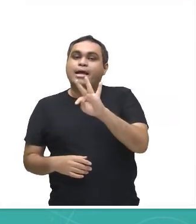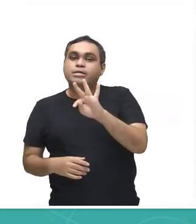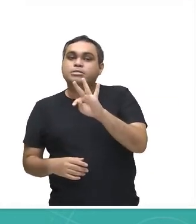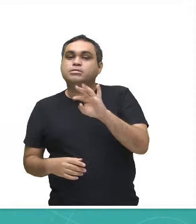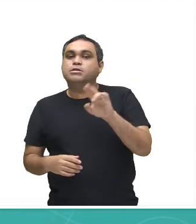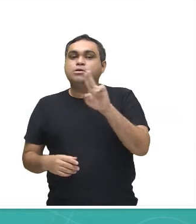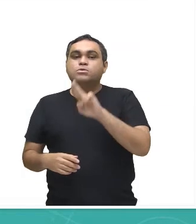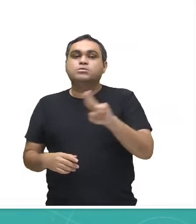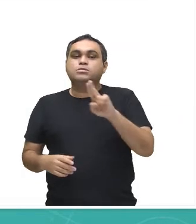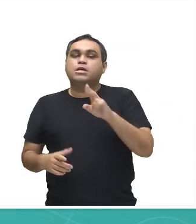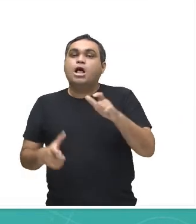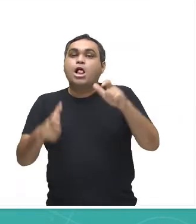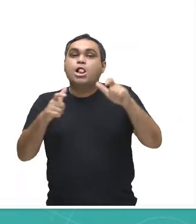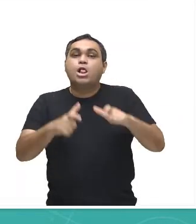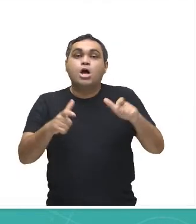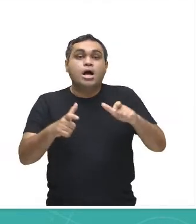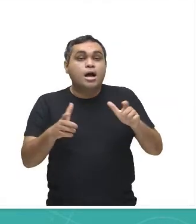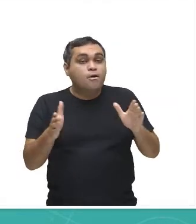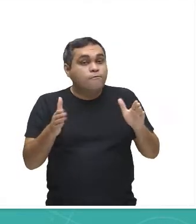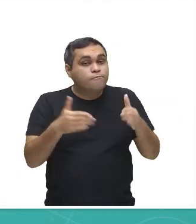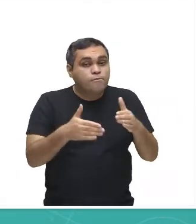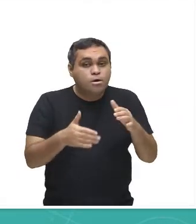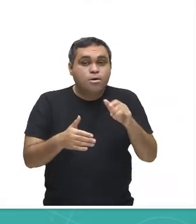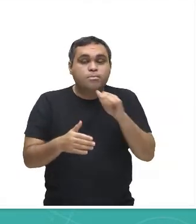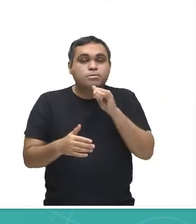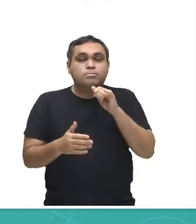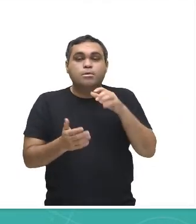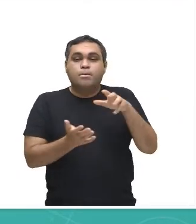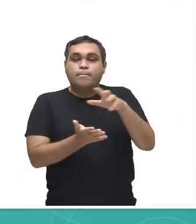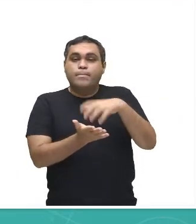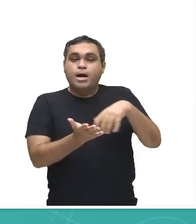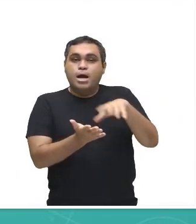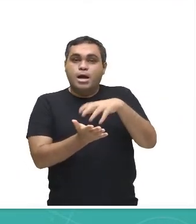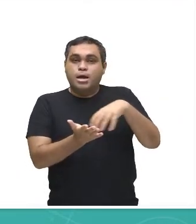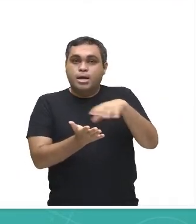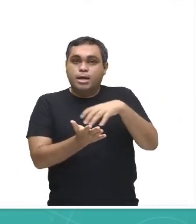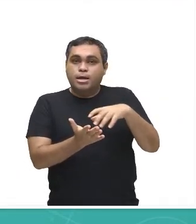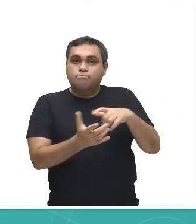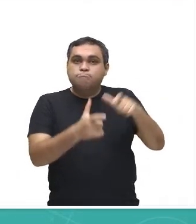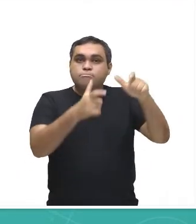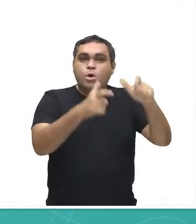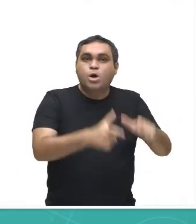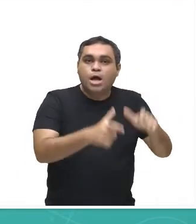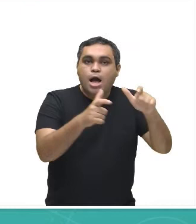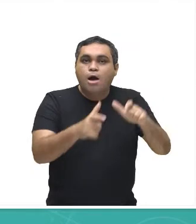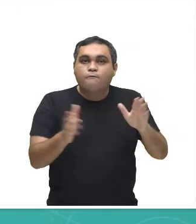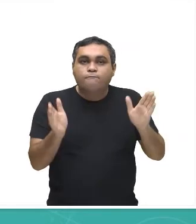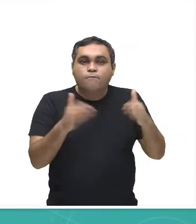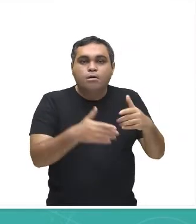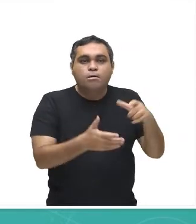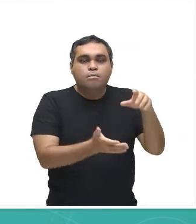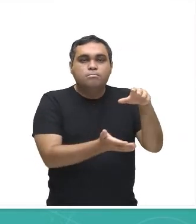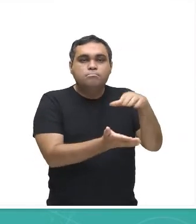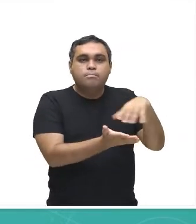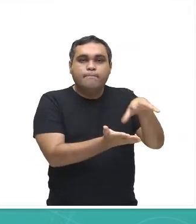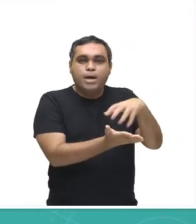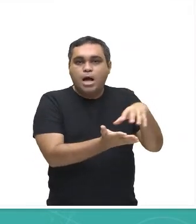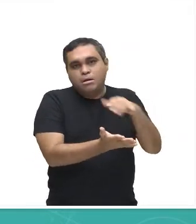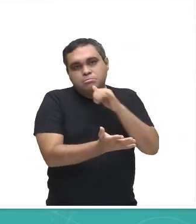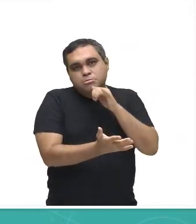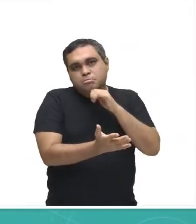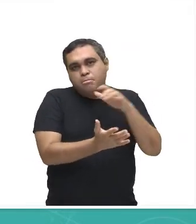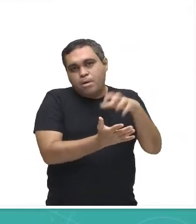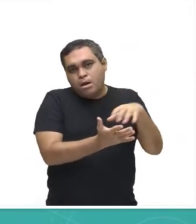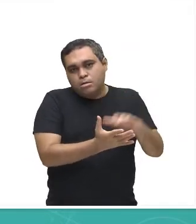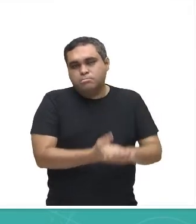específicos. Vejam aqui, at the park, no parque, at the park, no parque. Eu